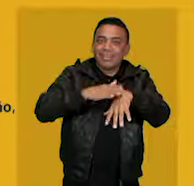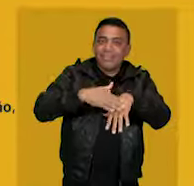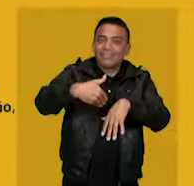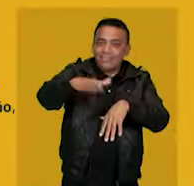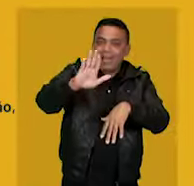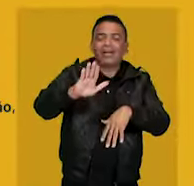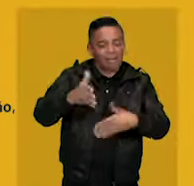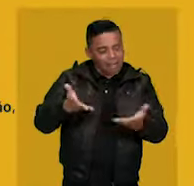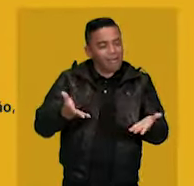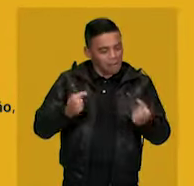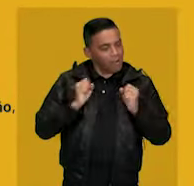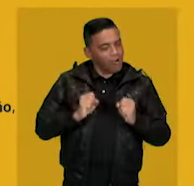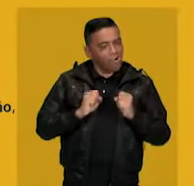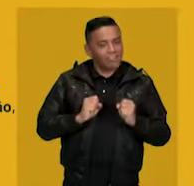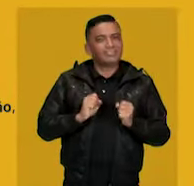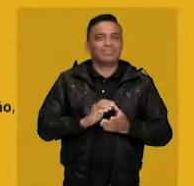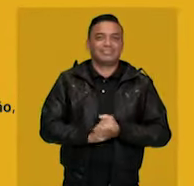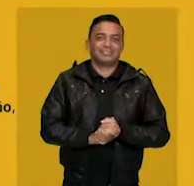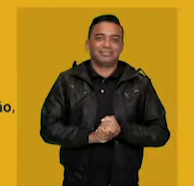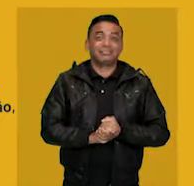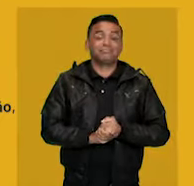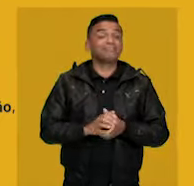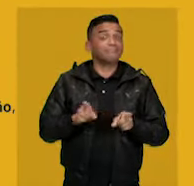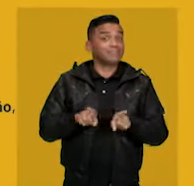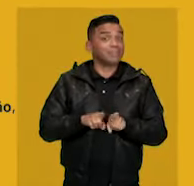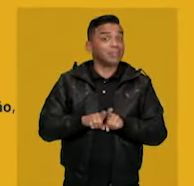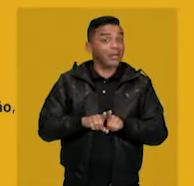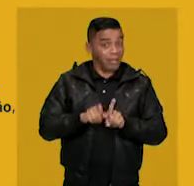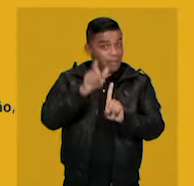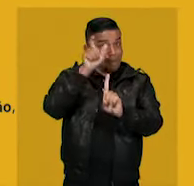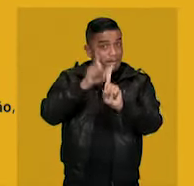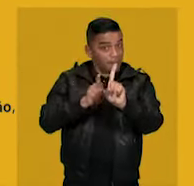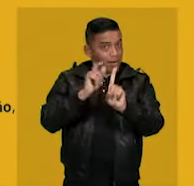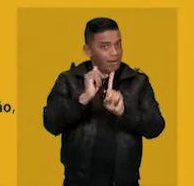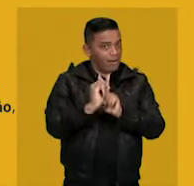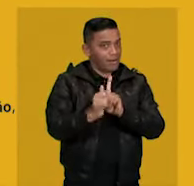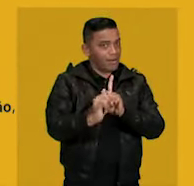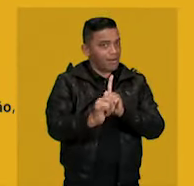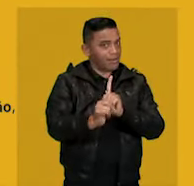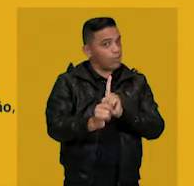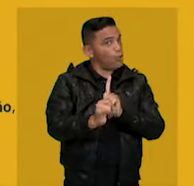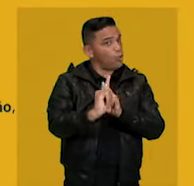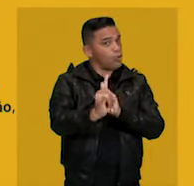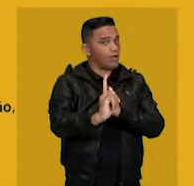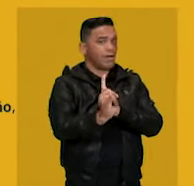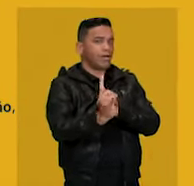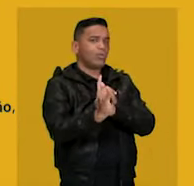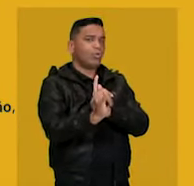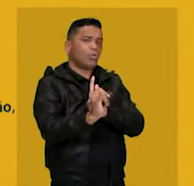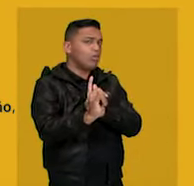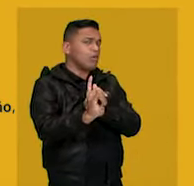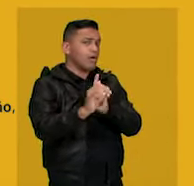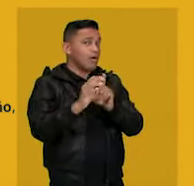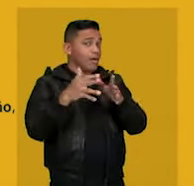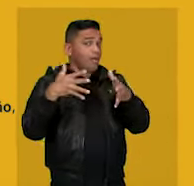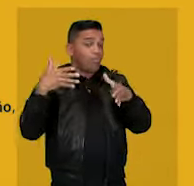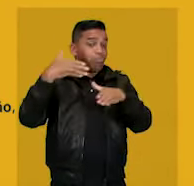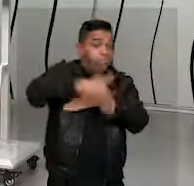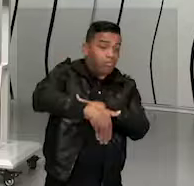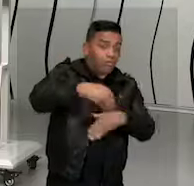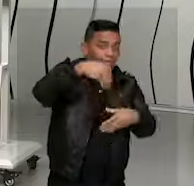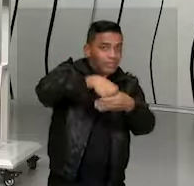um final, você vai manter o narrador que não intervém. Eu espero que você faça